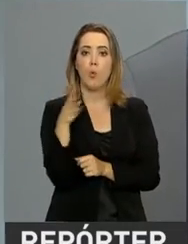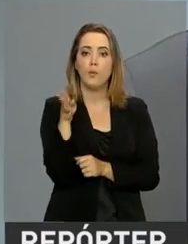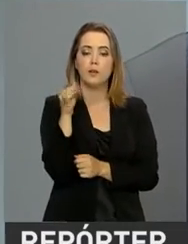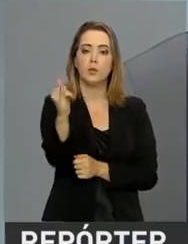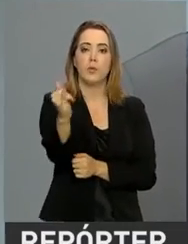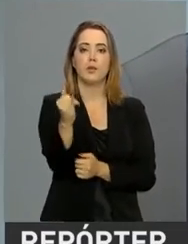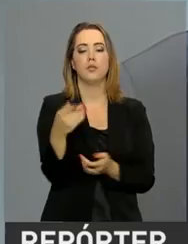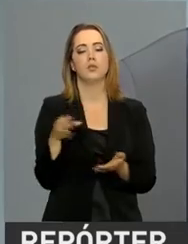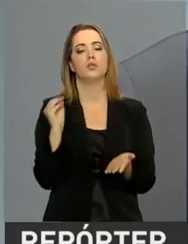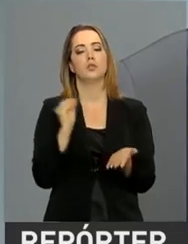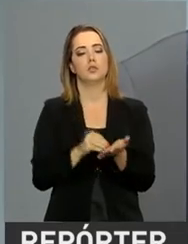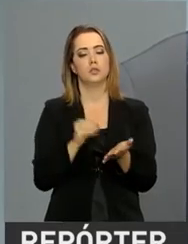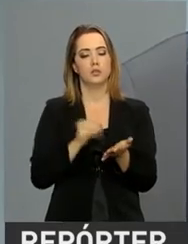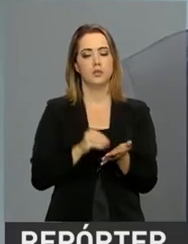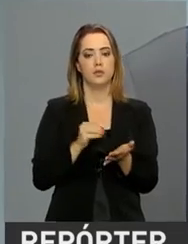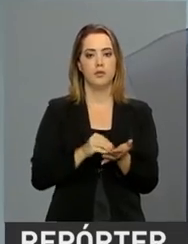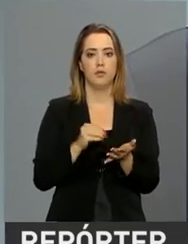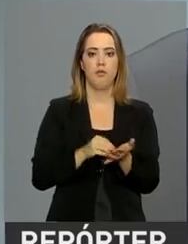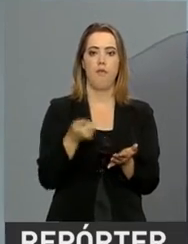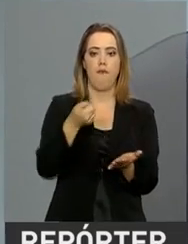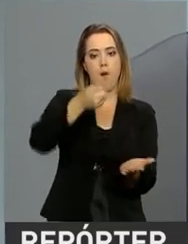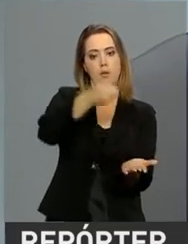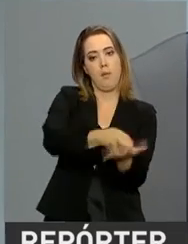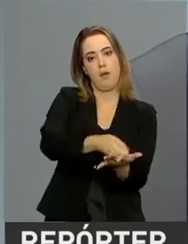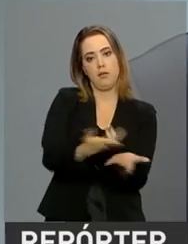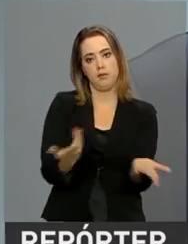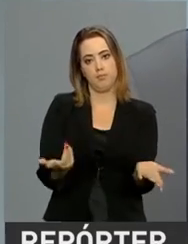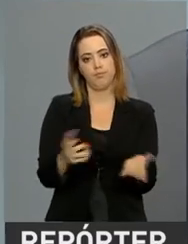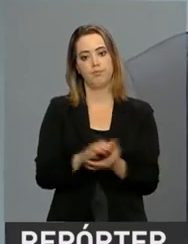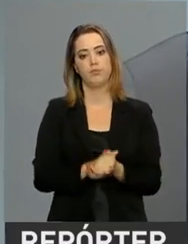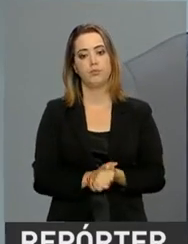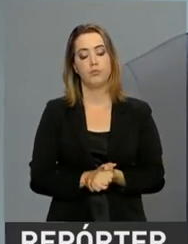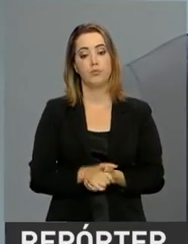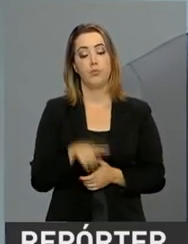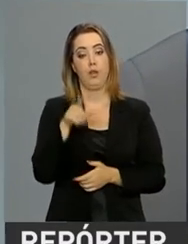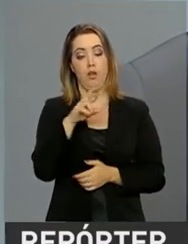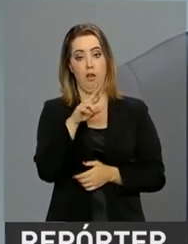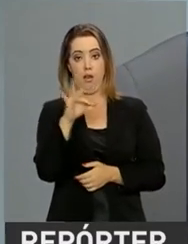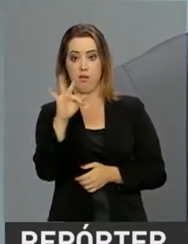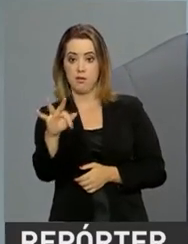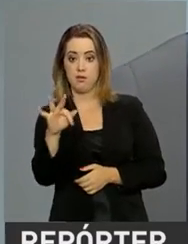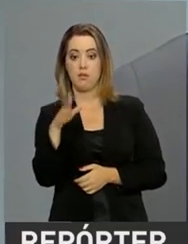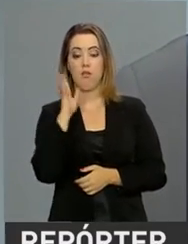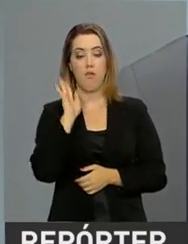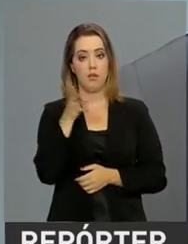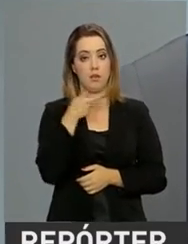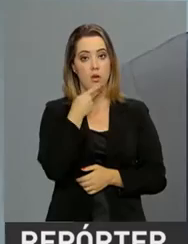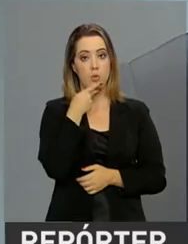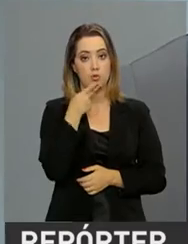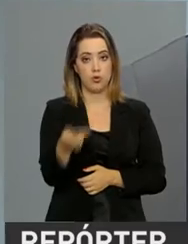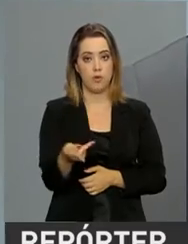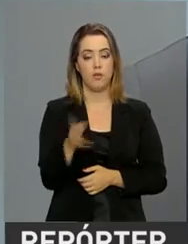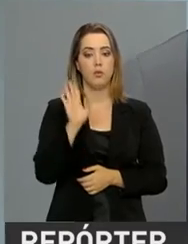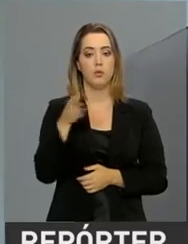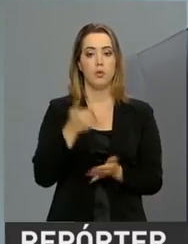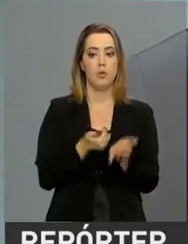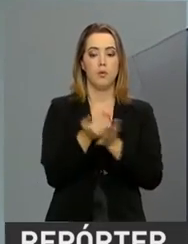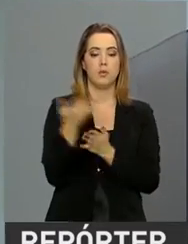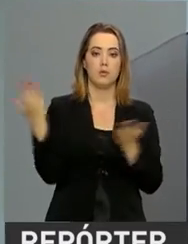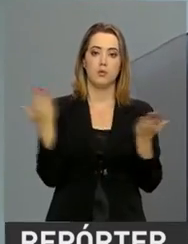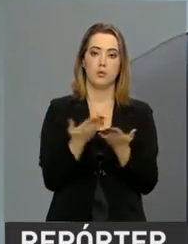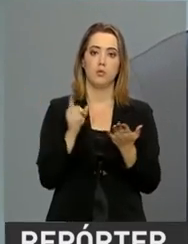R$ 4,153 bilhões entre o total declarado e efetivamente pago. A Receita Federal informou que começou hoje a realizar